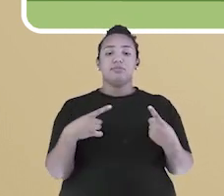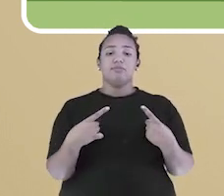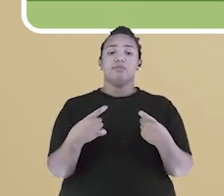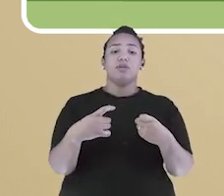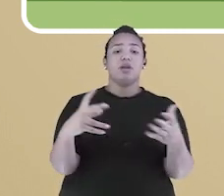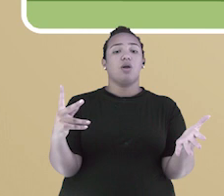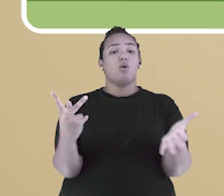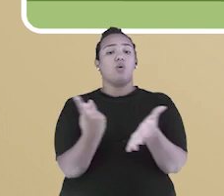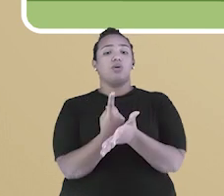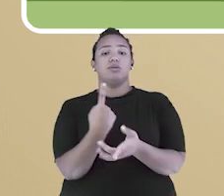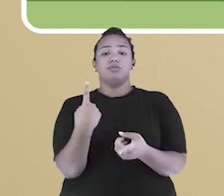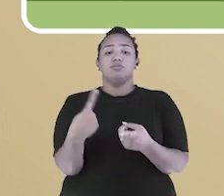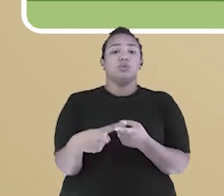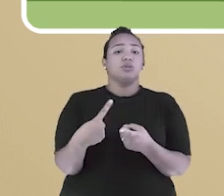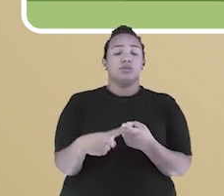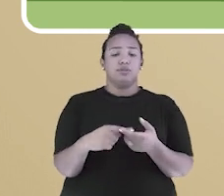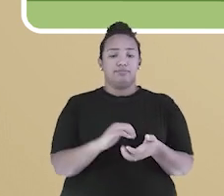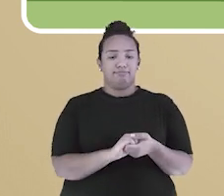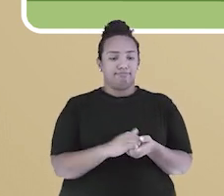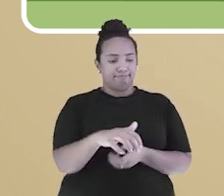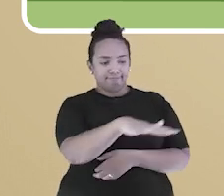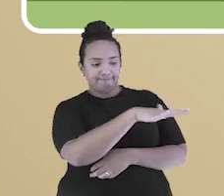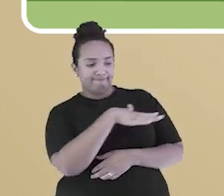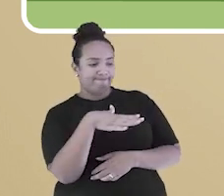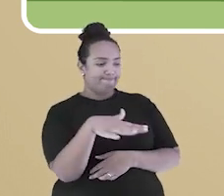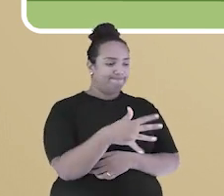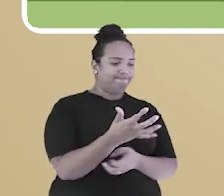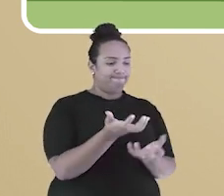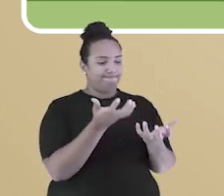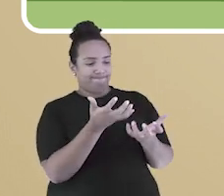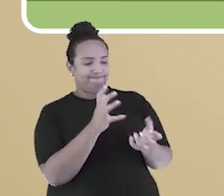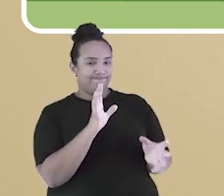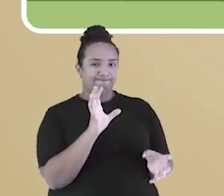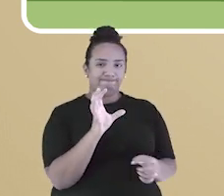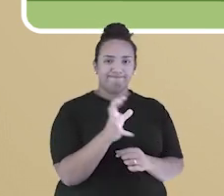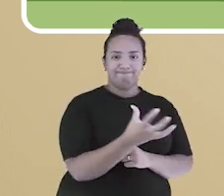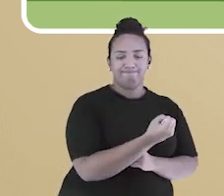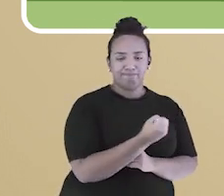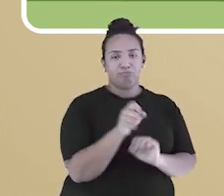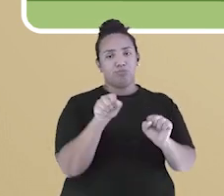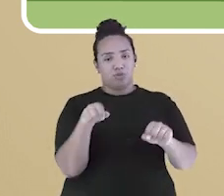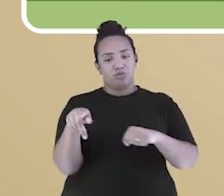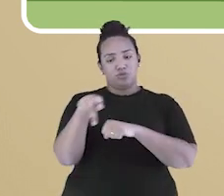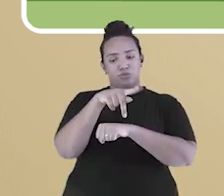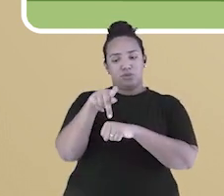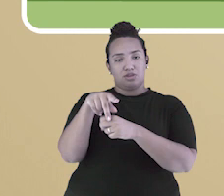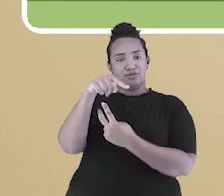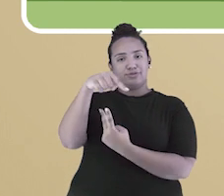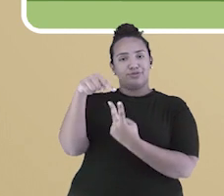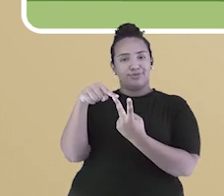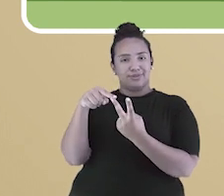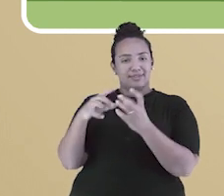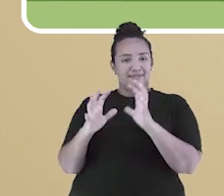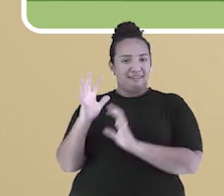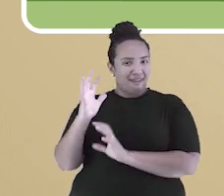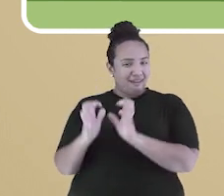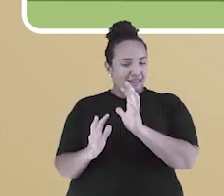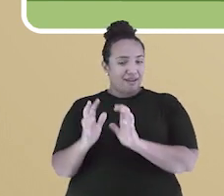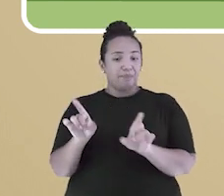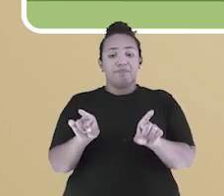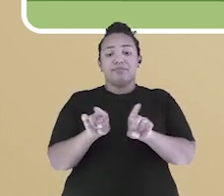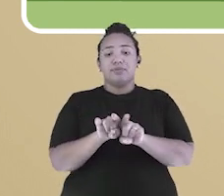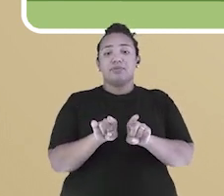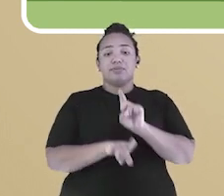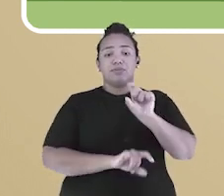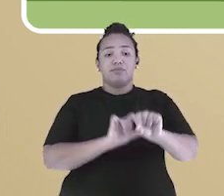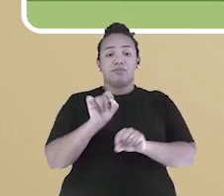por disputas pela posse de um determinado território entre dois ou mais países, ou também a disputa pela posse de